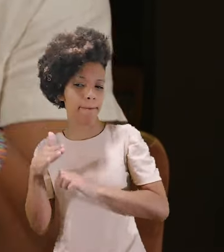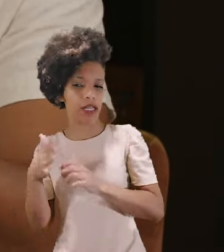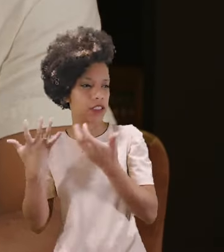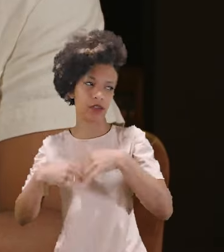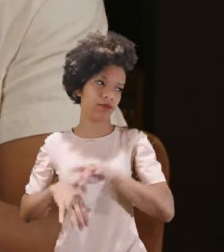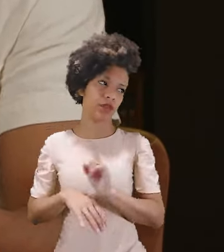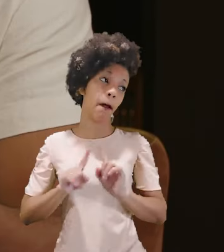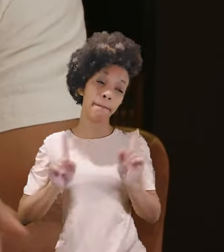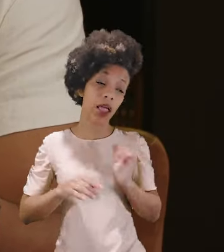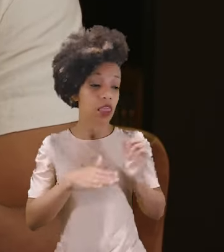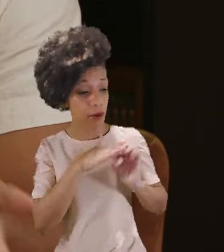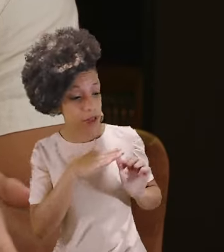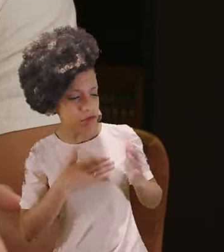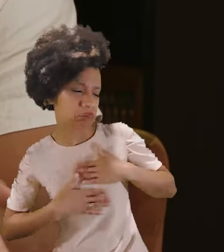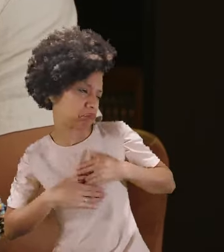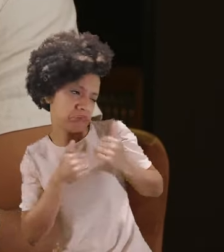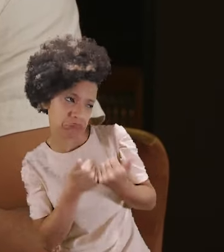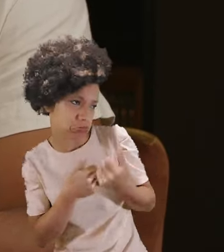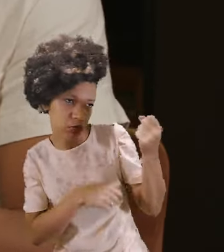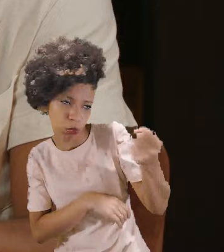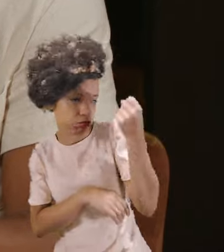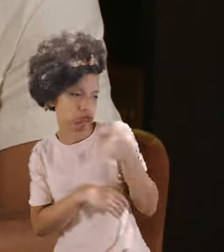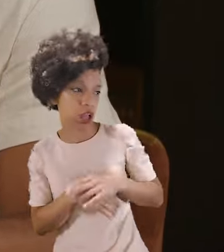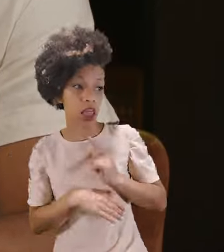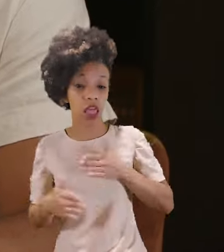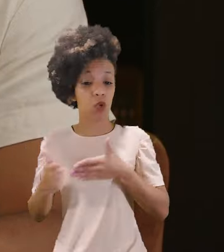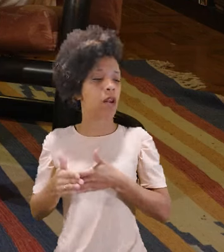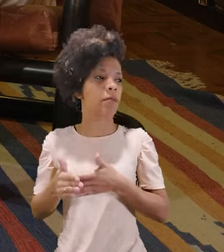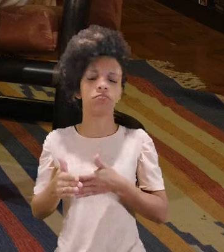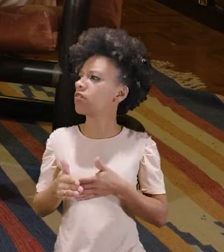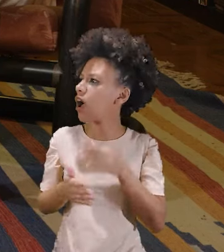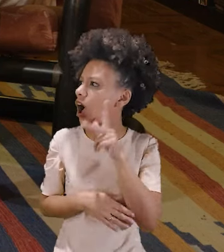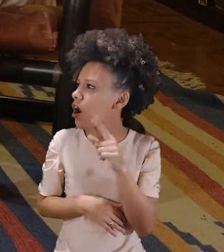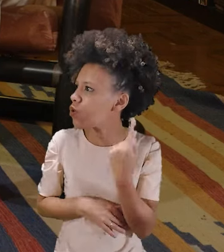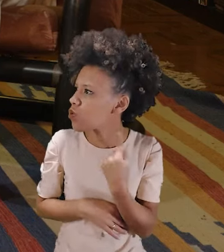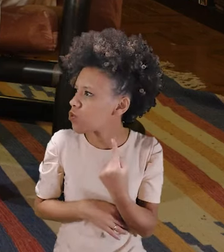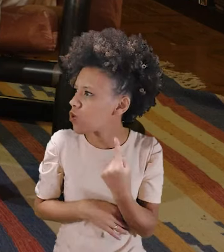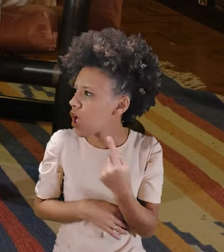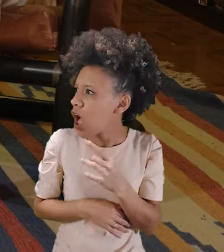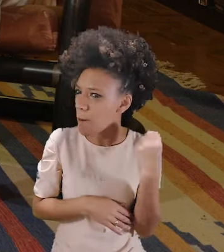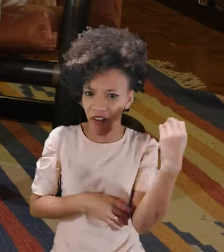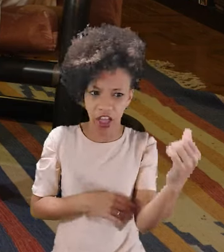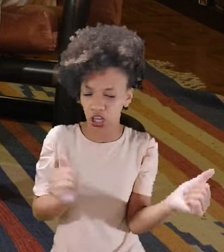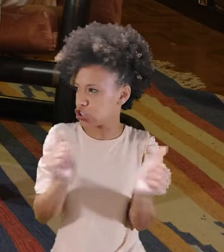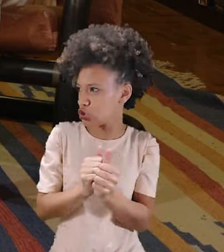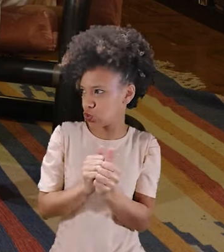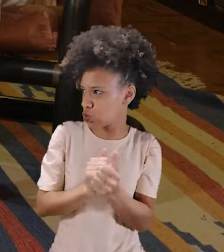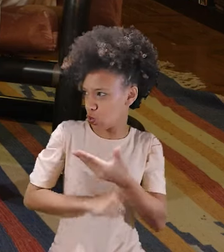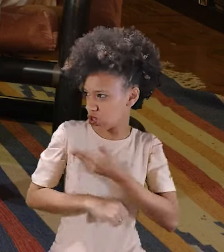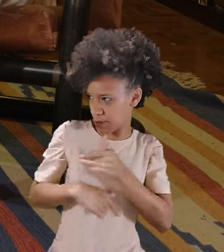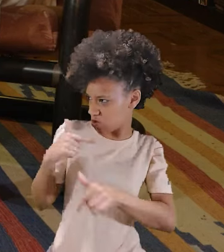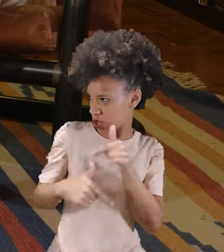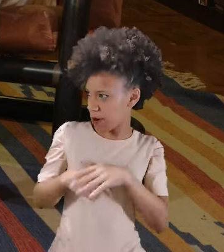impressão deixada mas assim tem presos que seriam Tranquilo isso você bebê tem limite lá o cara que louca um cruzeiro com os é melhor coisa